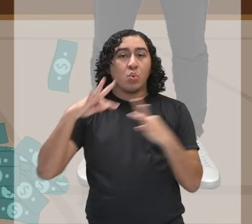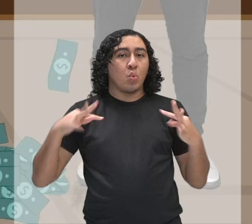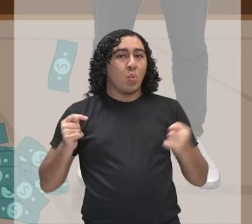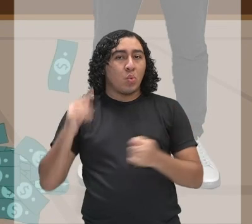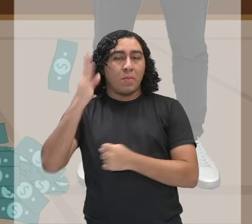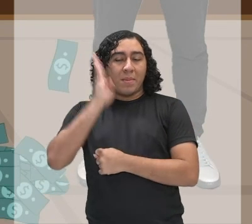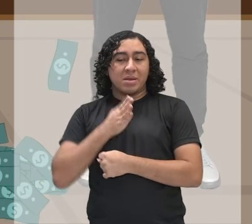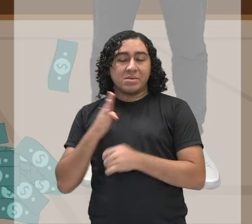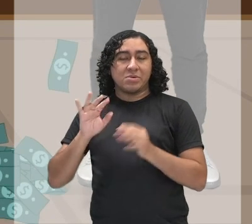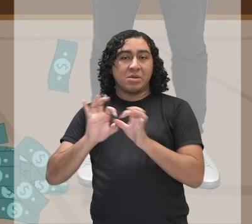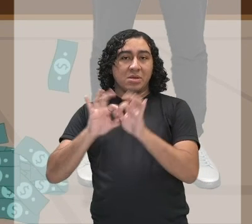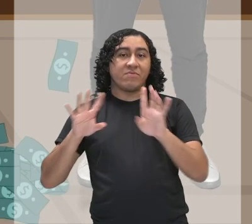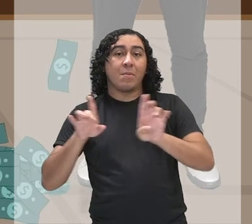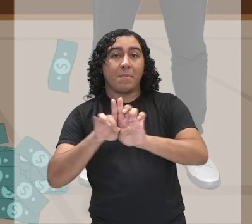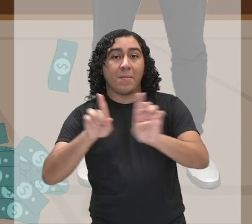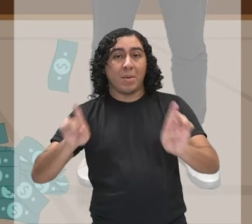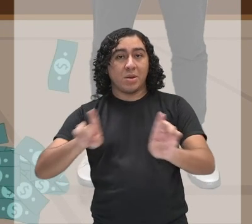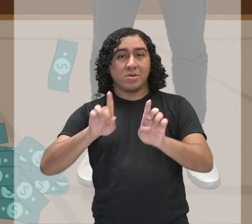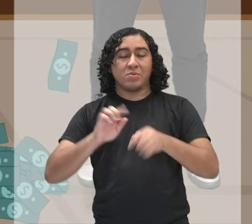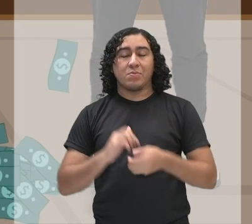independência, mas